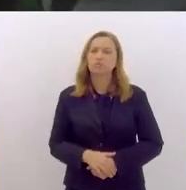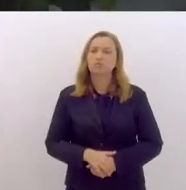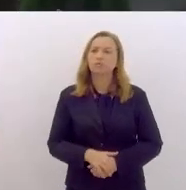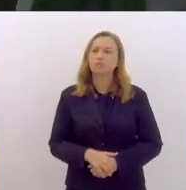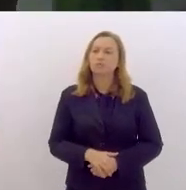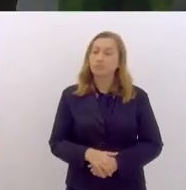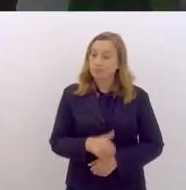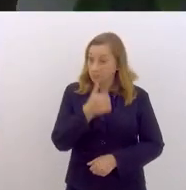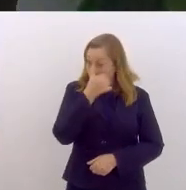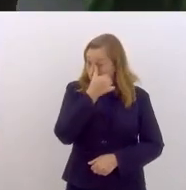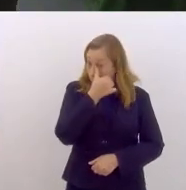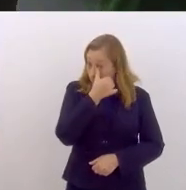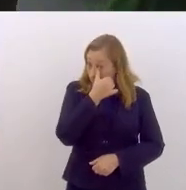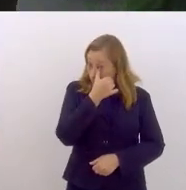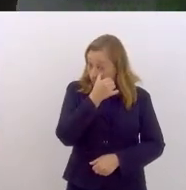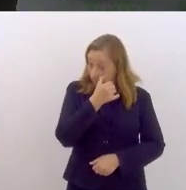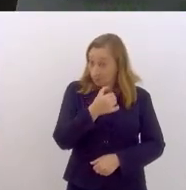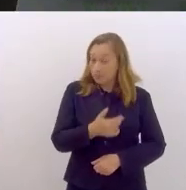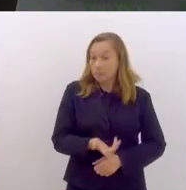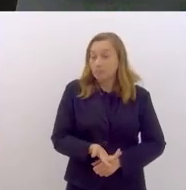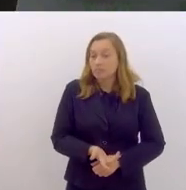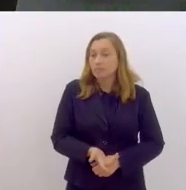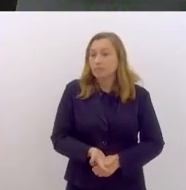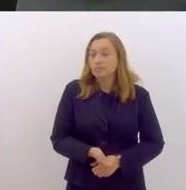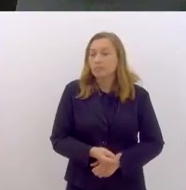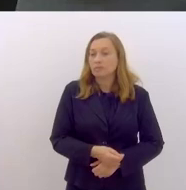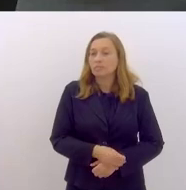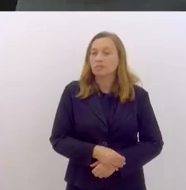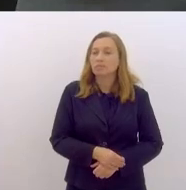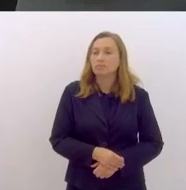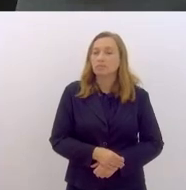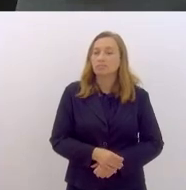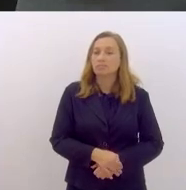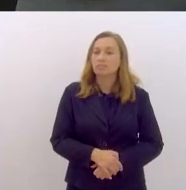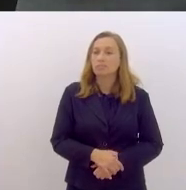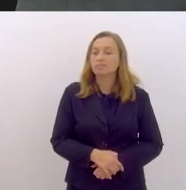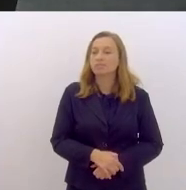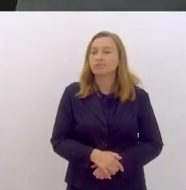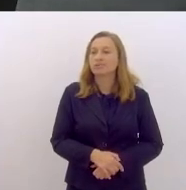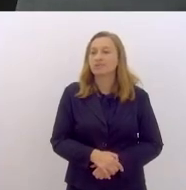Por que vai aumentar isso aí? Não estou entendendo. Eu vou te explicar já, de novo.